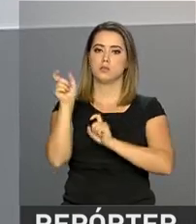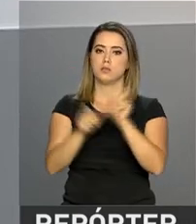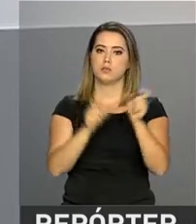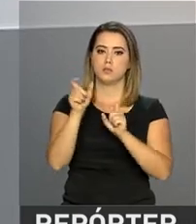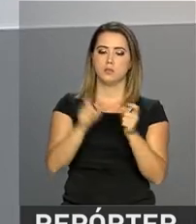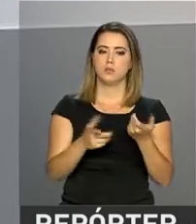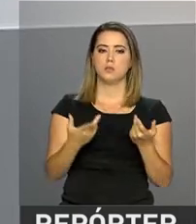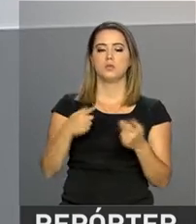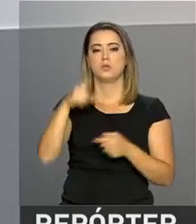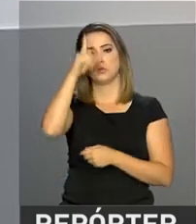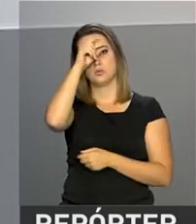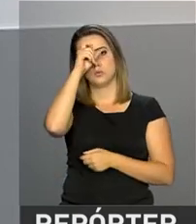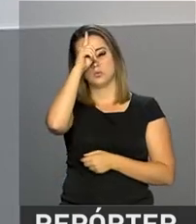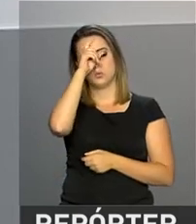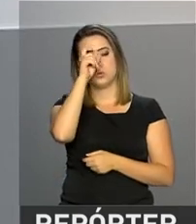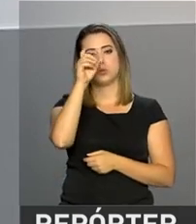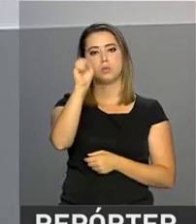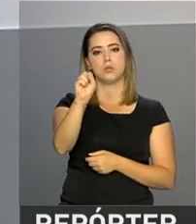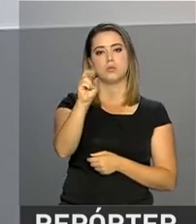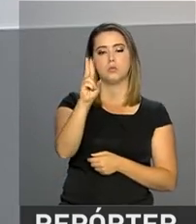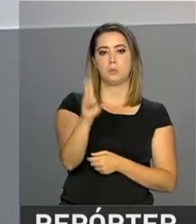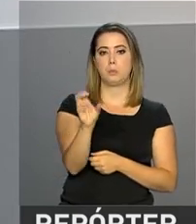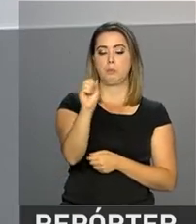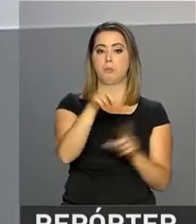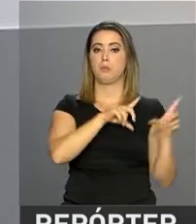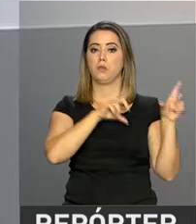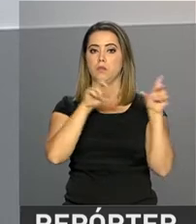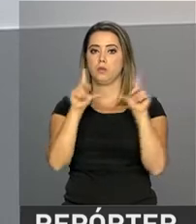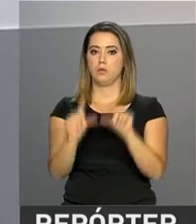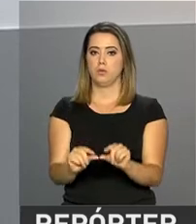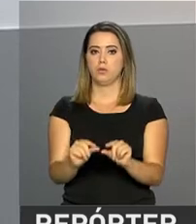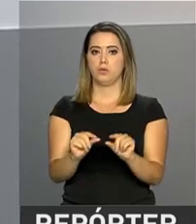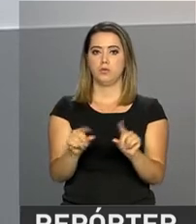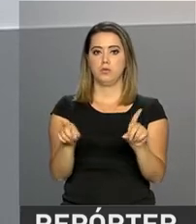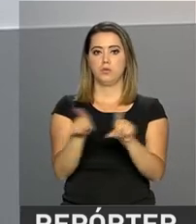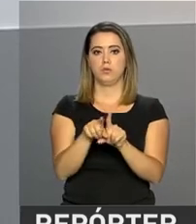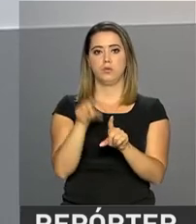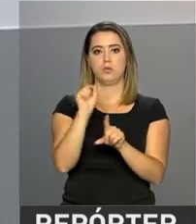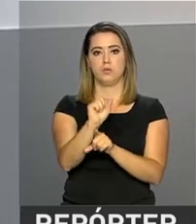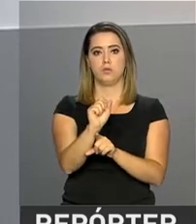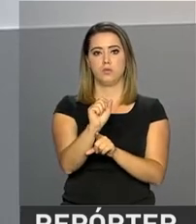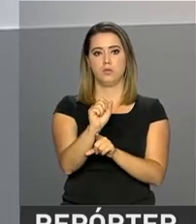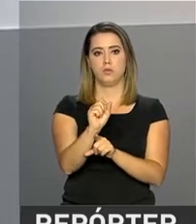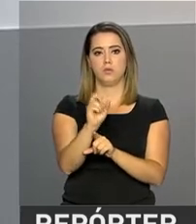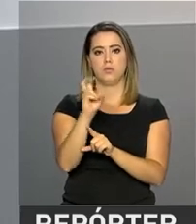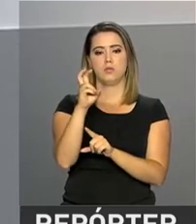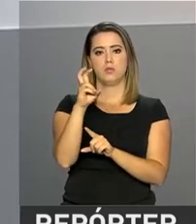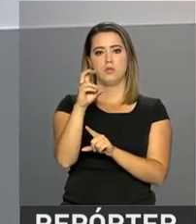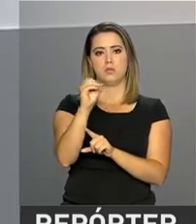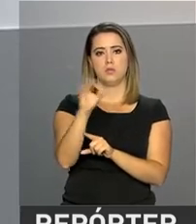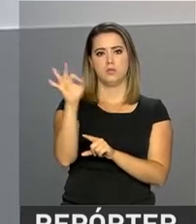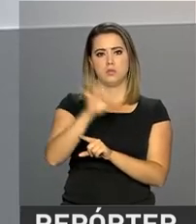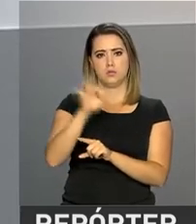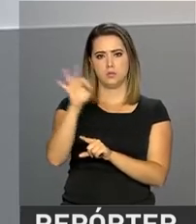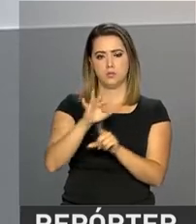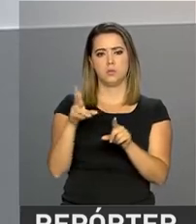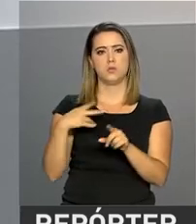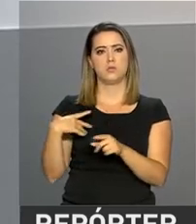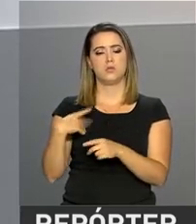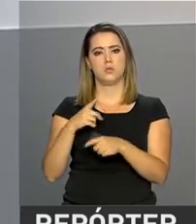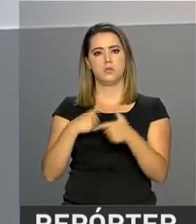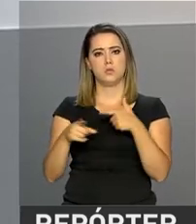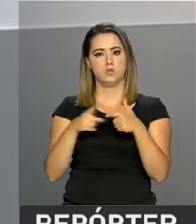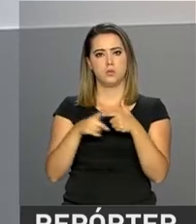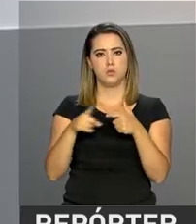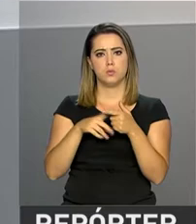hospitais do SUS. Além disso, a meta é reduzir em 50 infecções na corrente sanguínea e no sistema